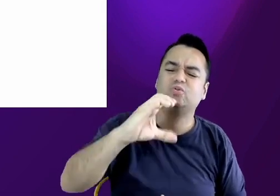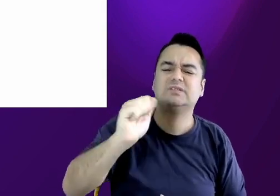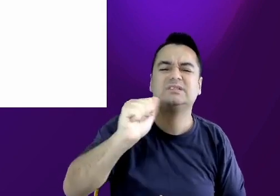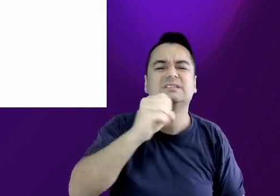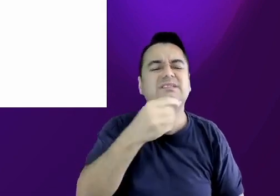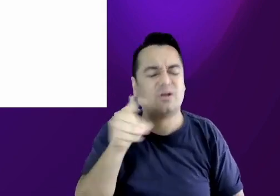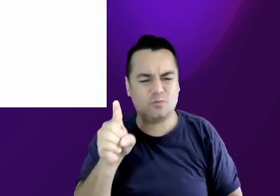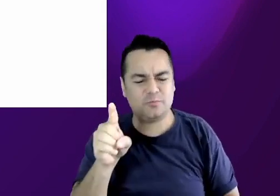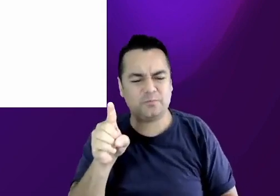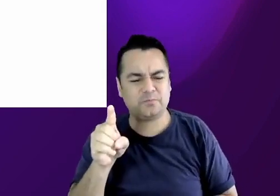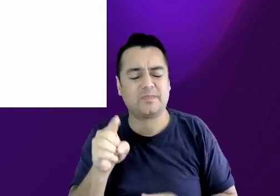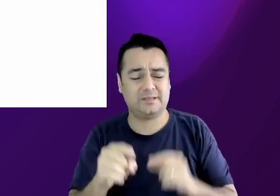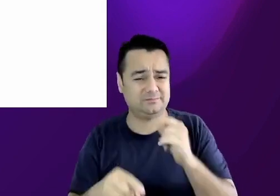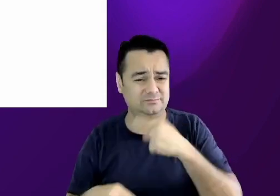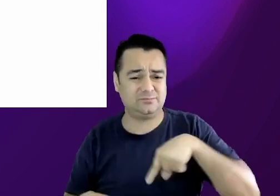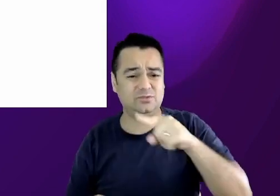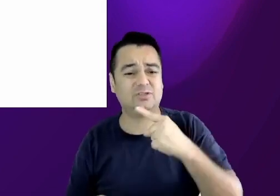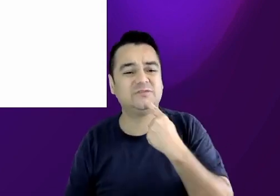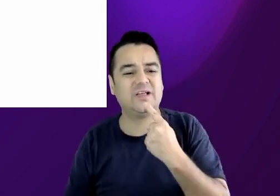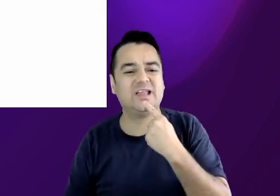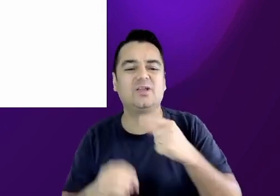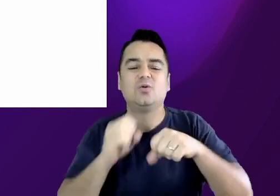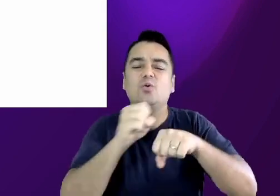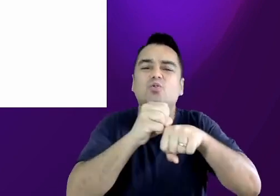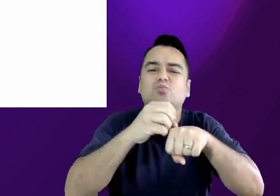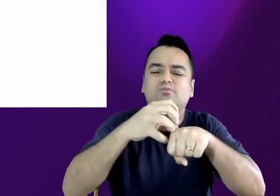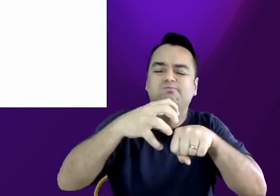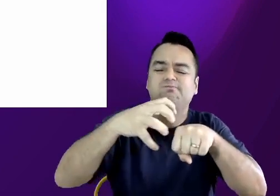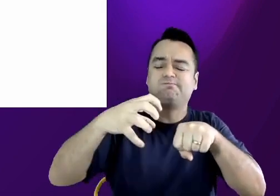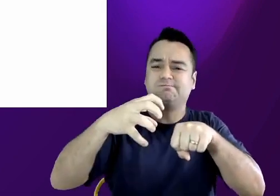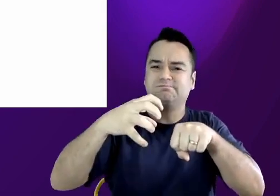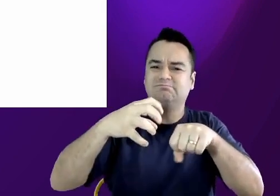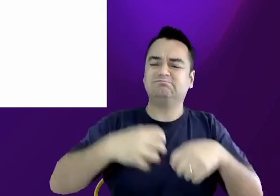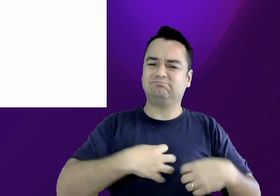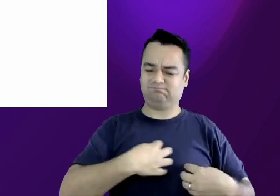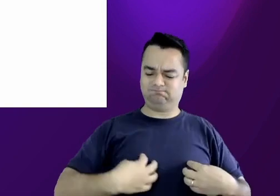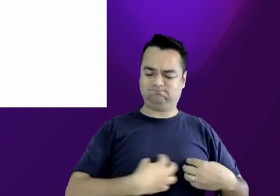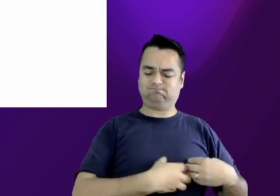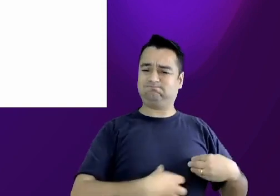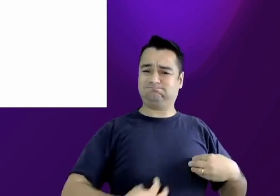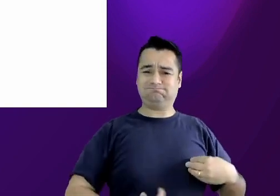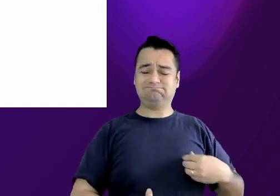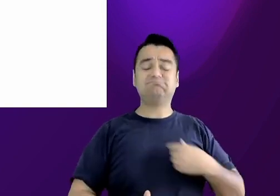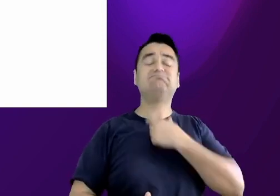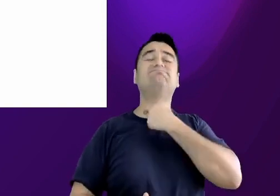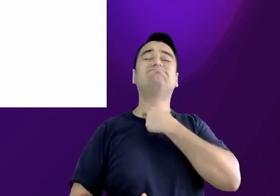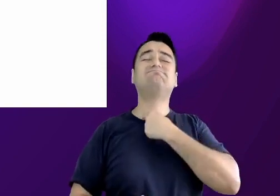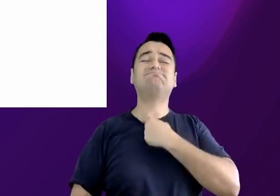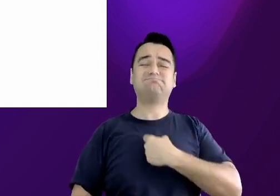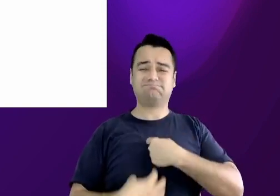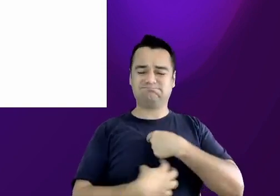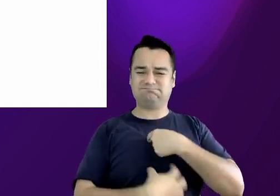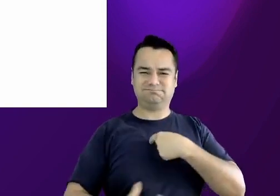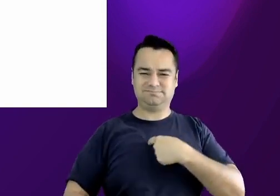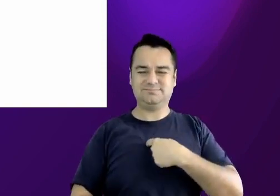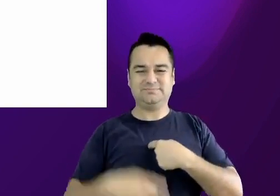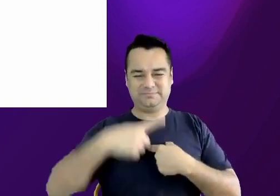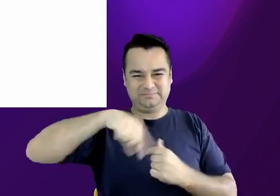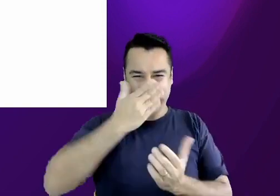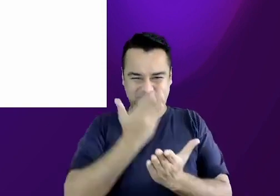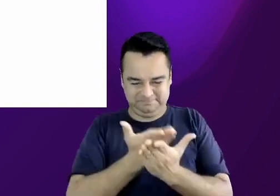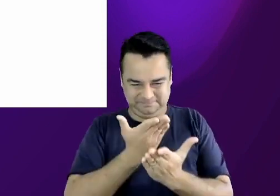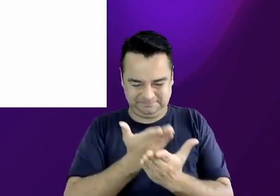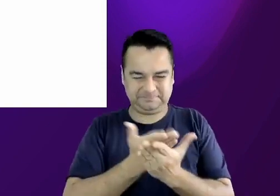falando de tumores de uma região que acaba sendo estudada quando a gente fala